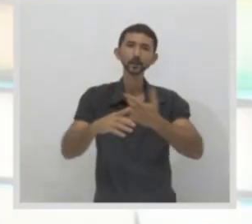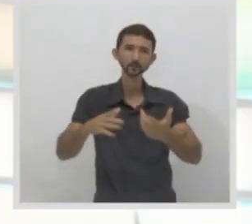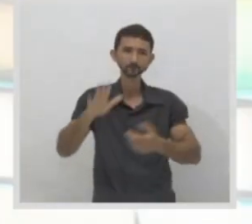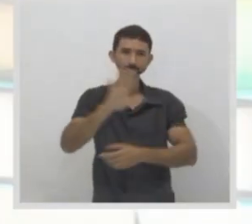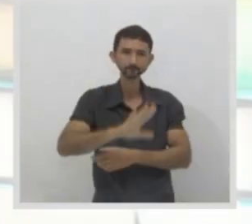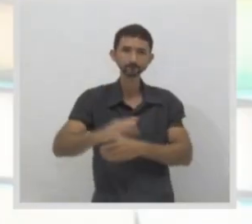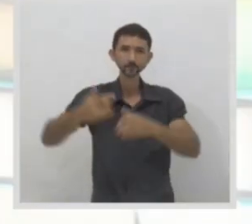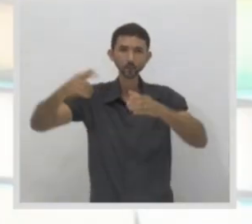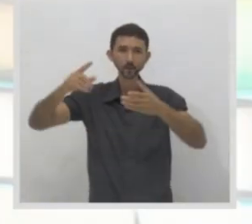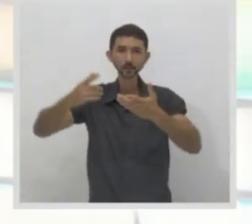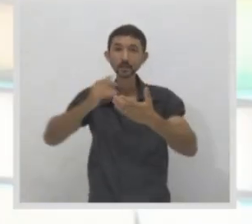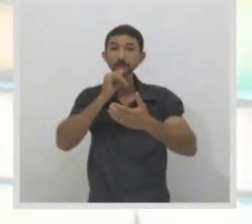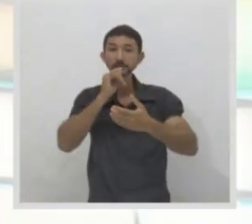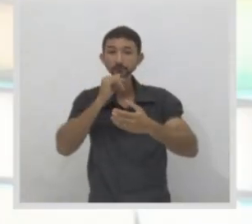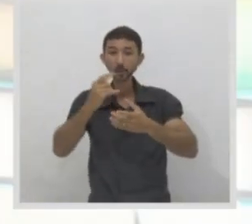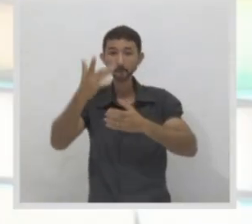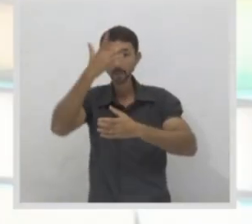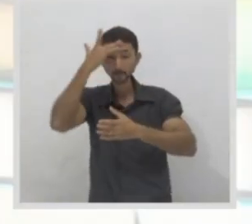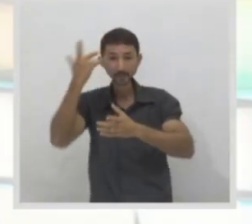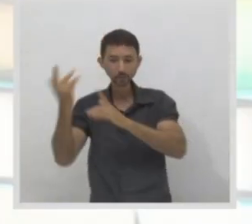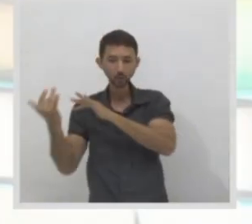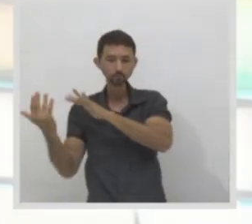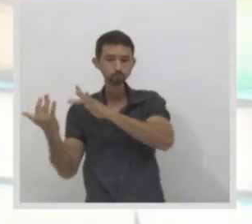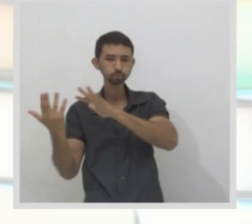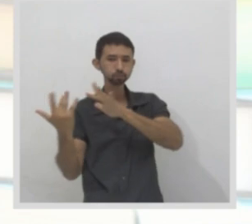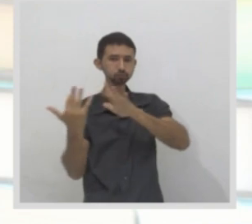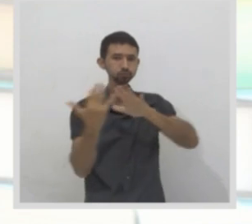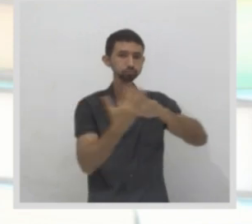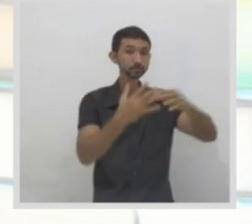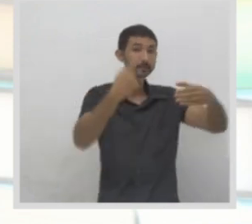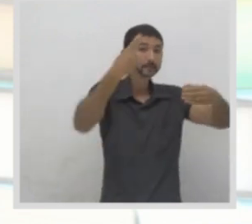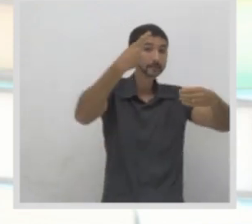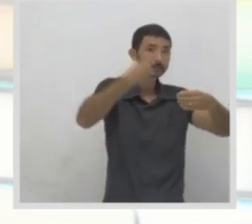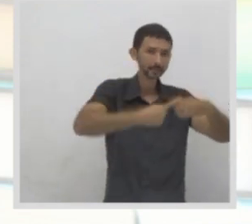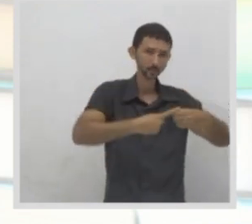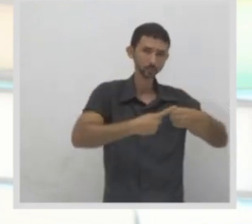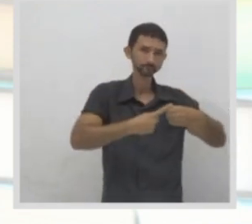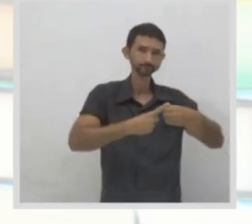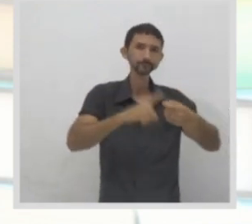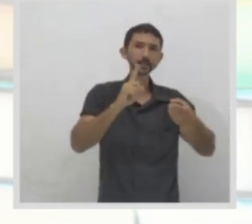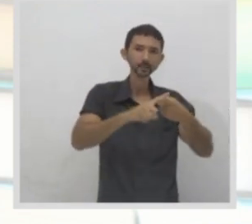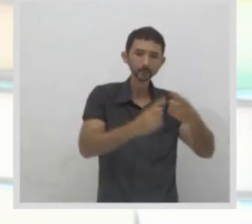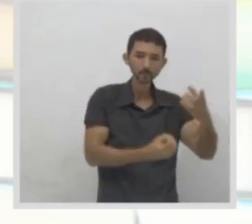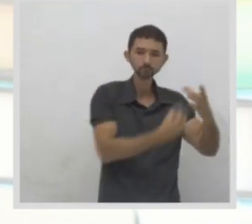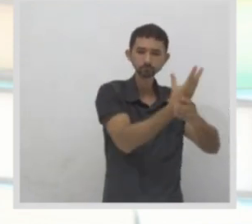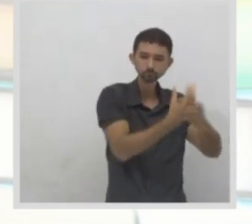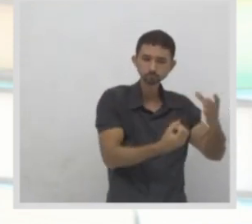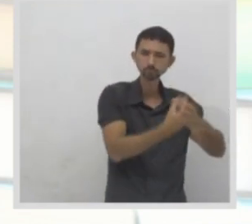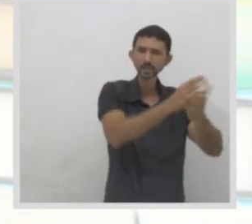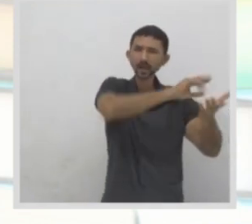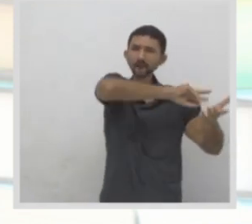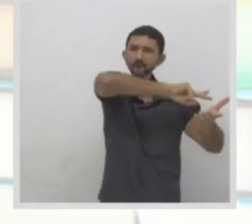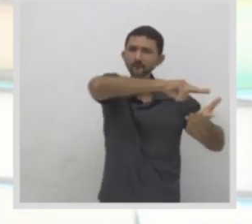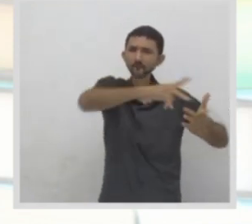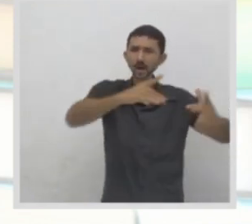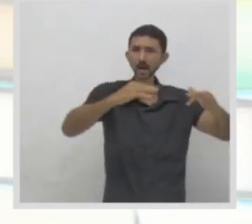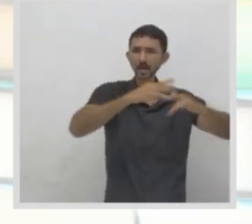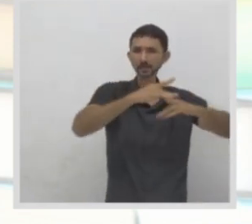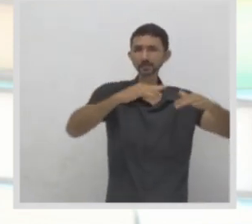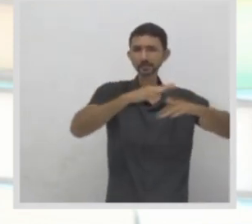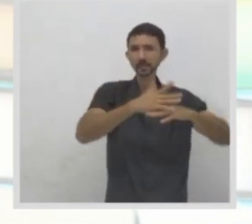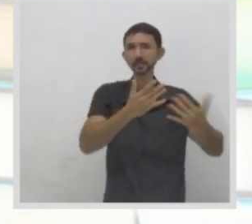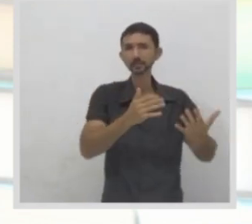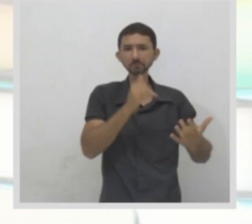interior e principalmente consolidou o surgimento de várias cidades no interior. Minas Gerais, por exemplo, nós